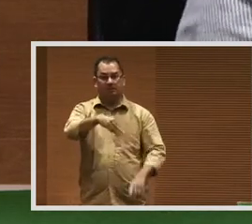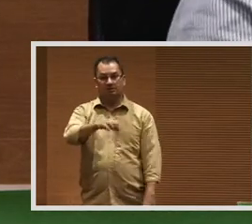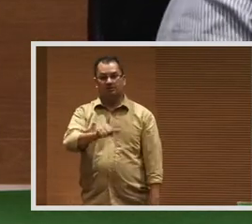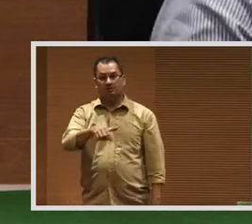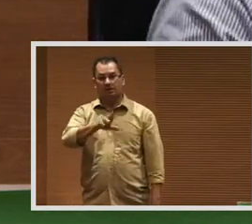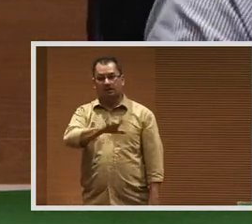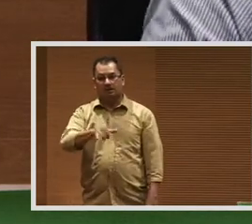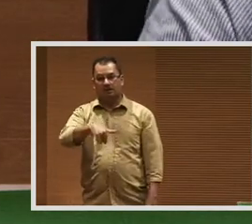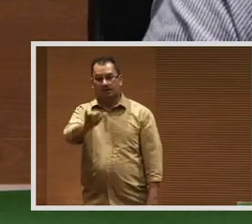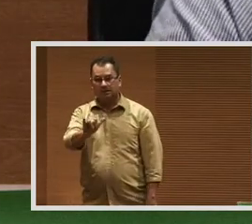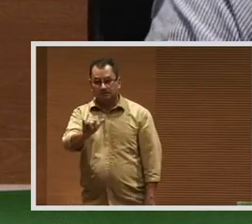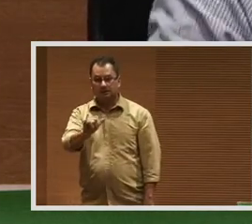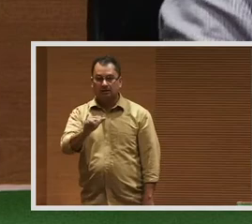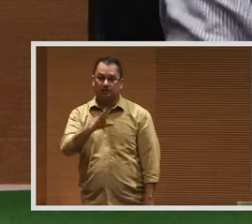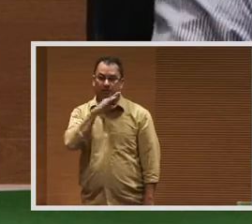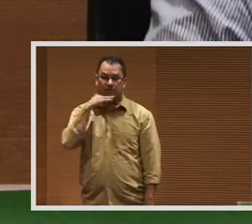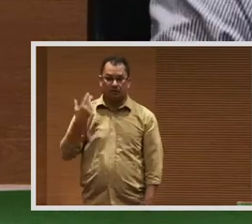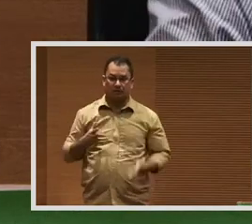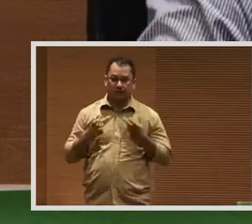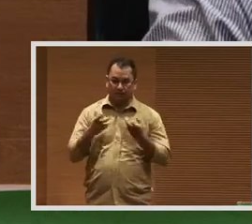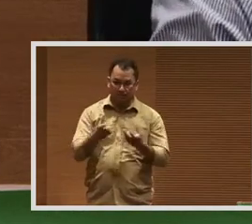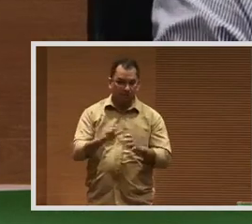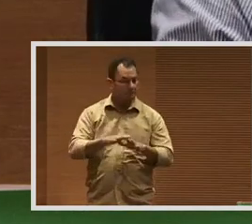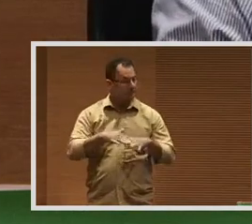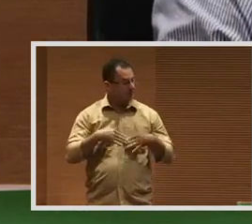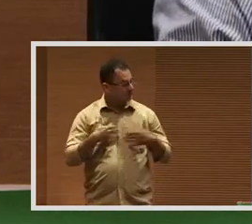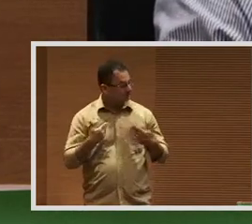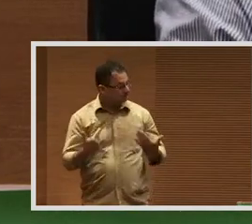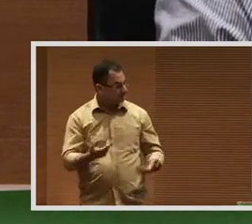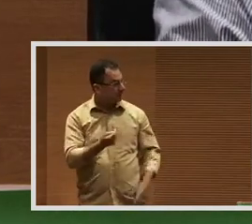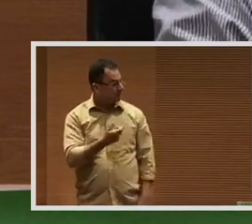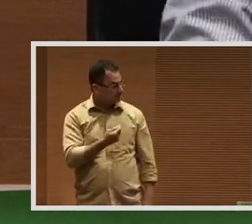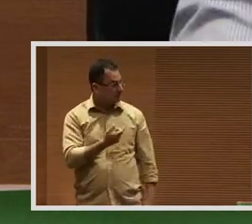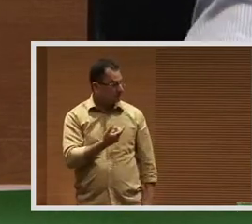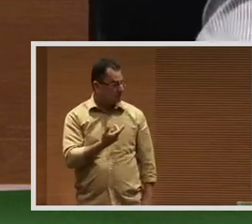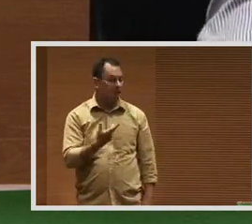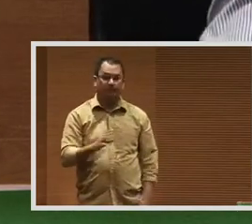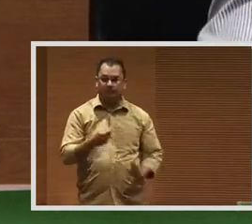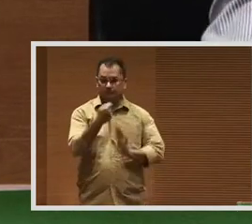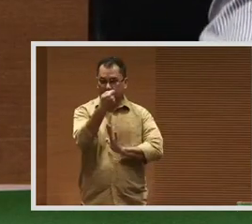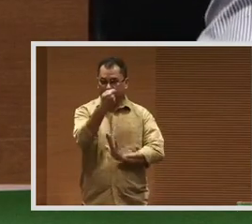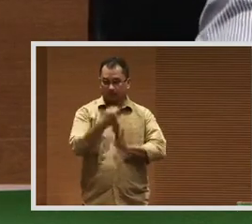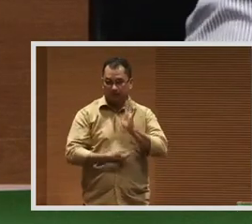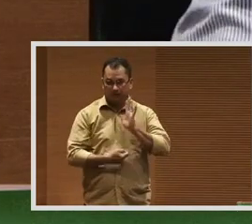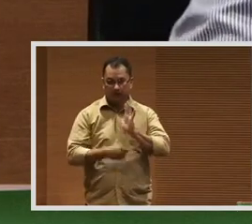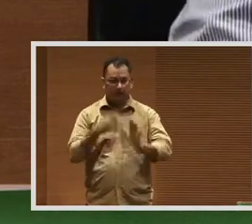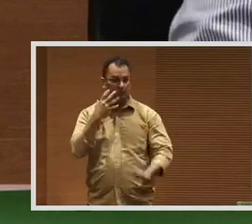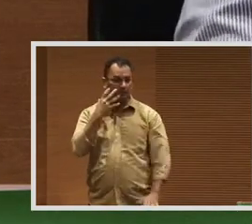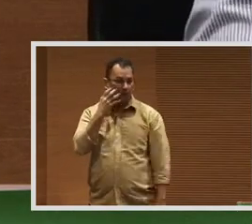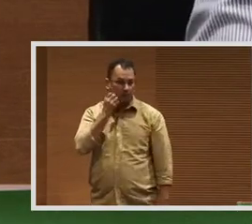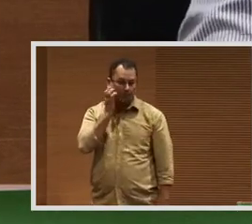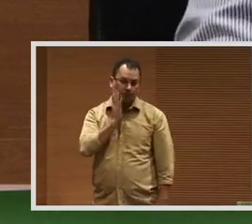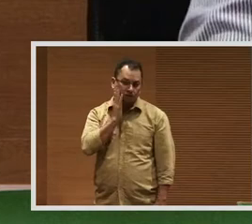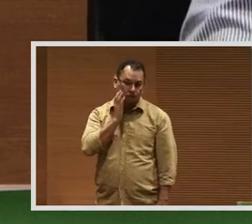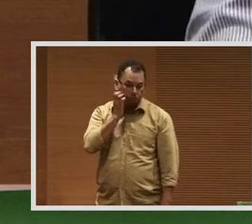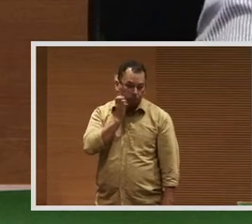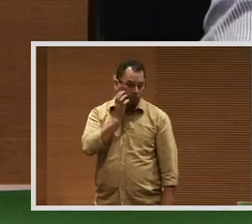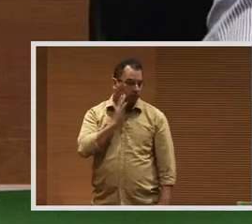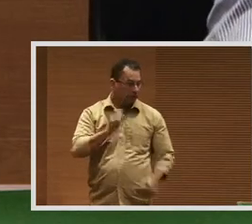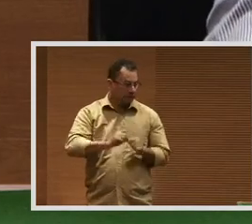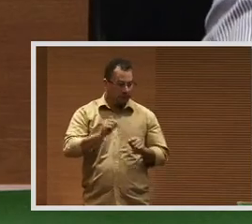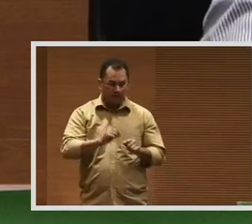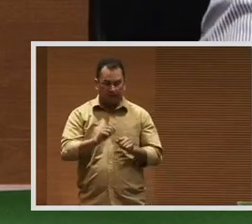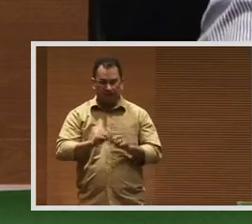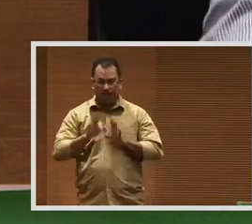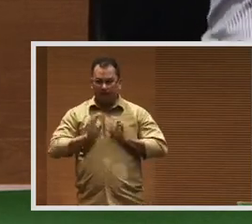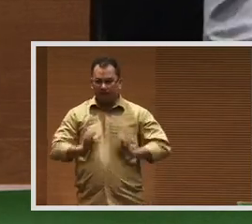Pois é, né? Então, e aí pegar um pouquinho... É um texto, um rascunho que eu fiz, um texto para um blog, chamado de Éticas